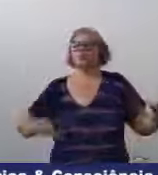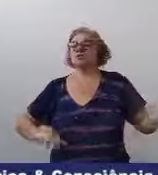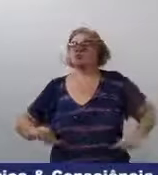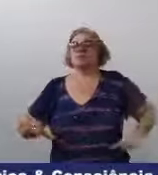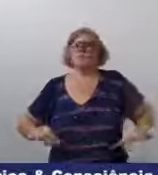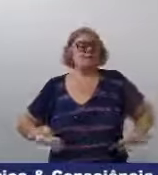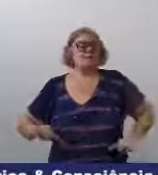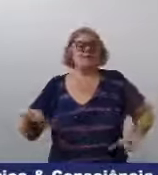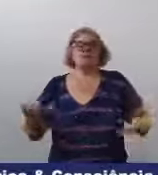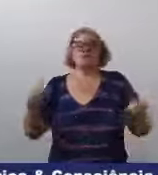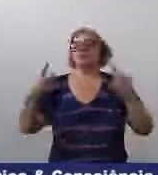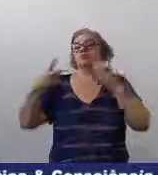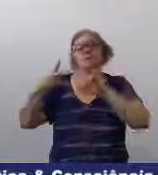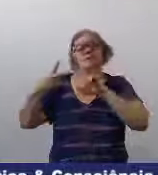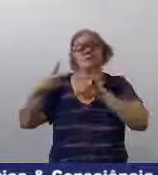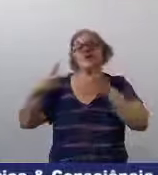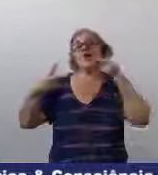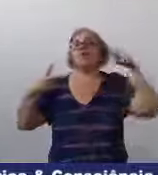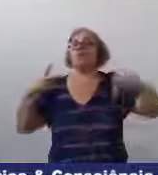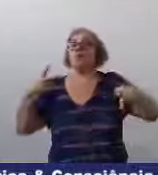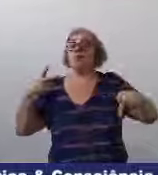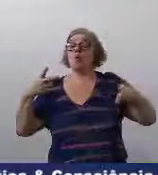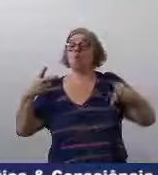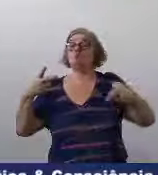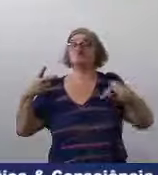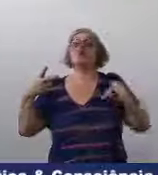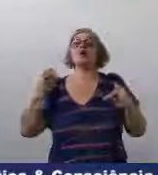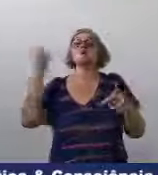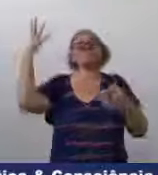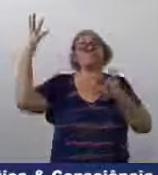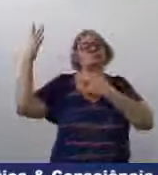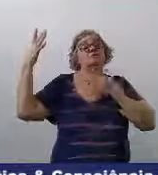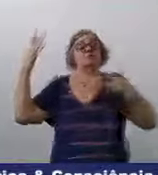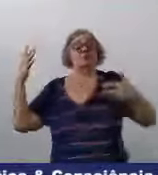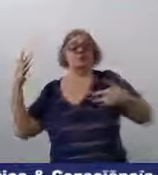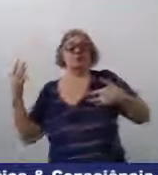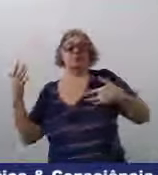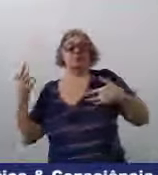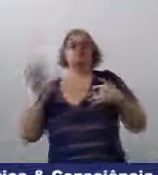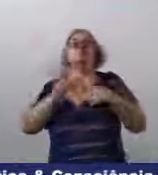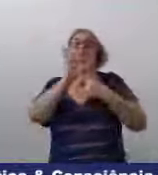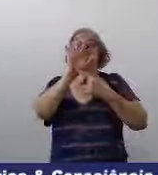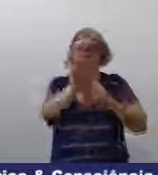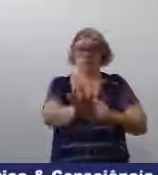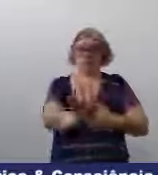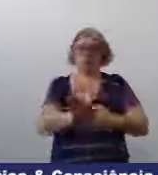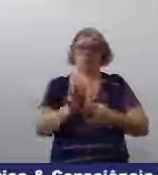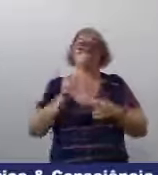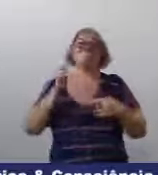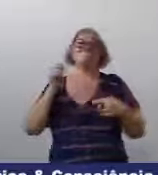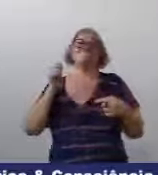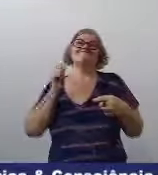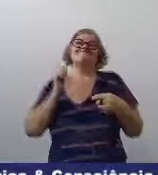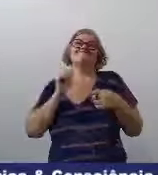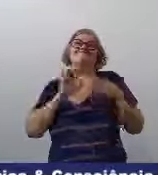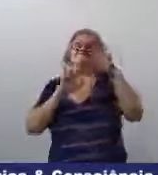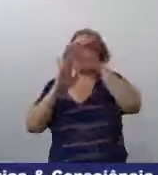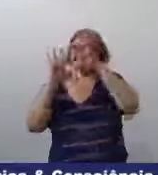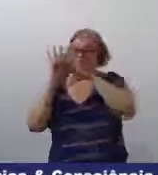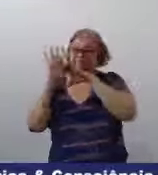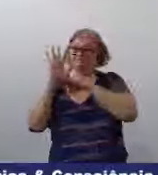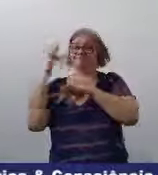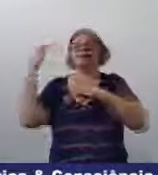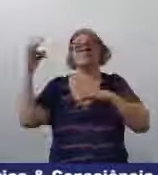outro que trata das bases da quântica, mas espiritualidade e saúde, mostrando a tese que hoje é